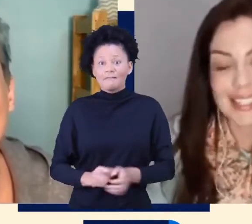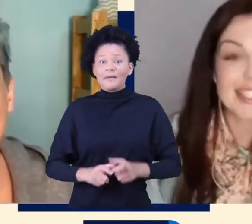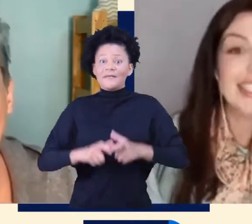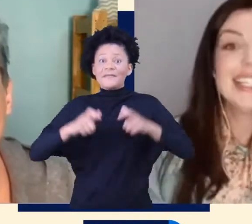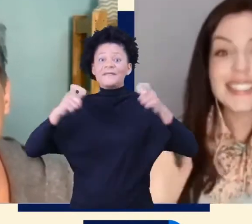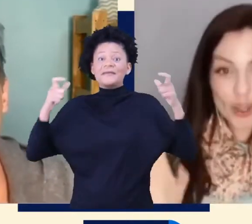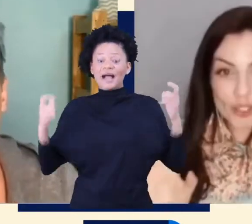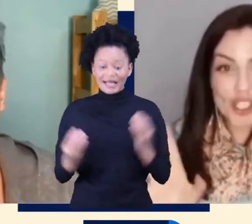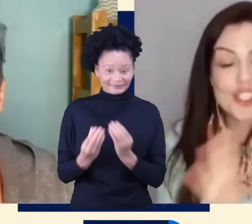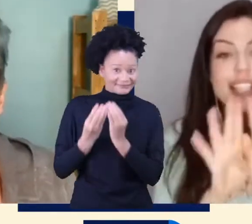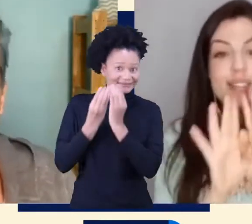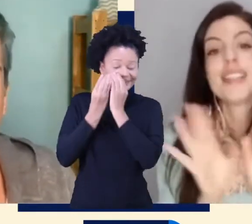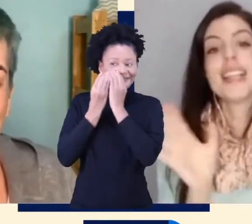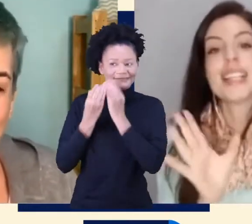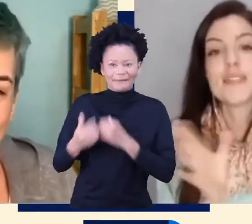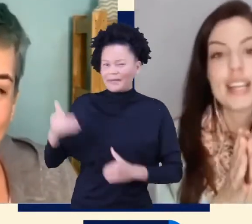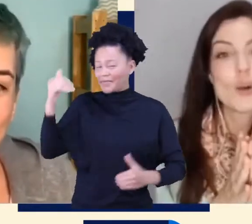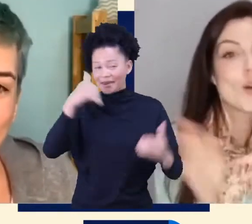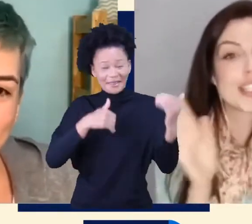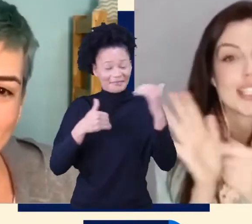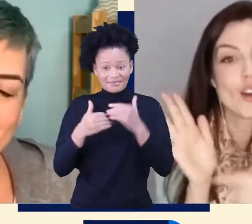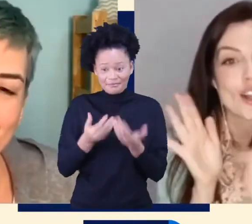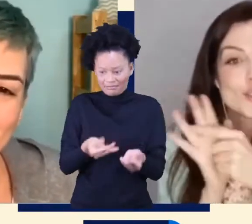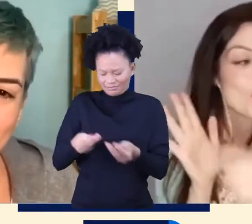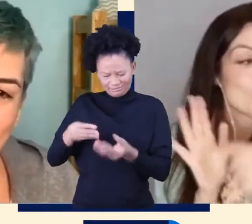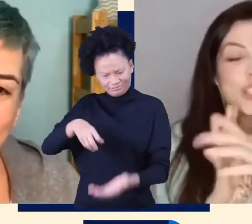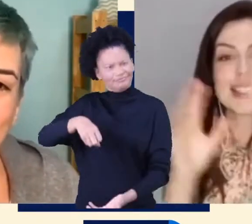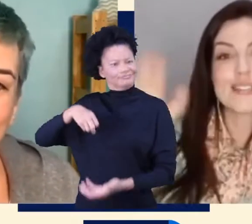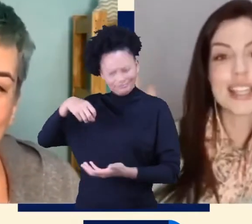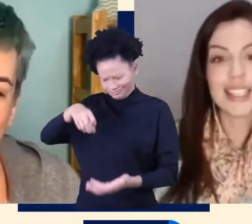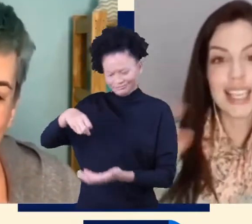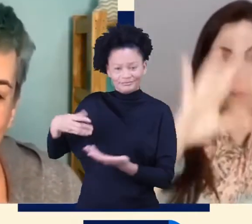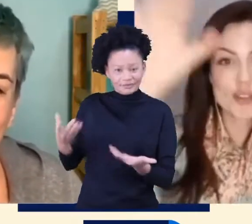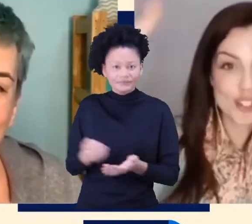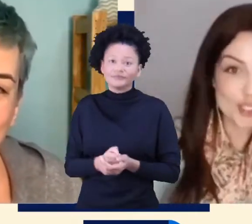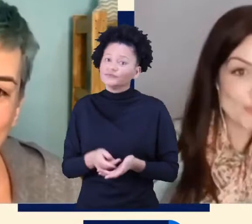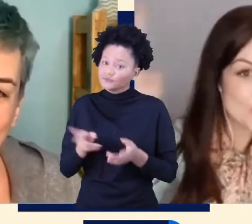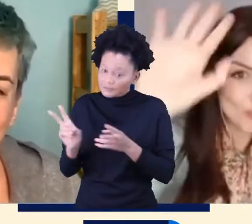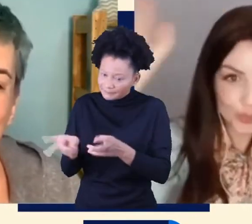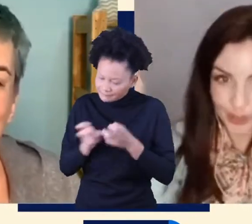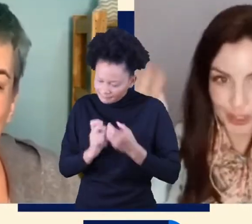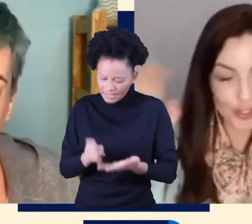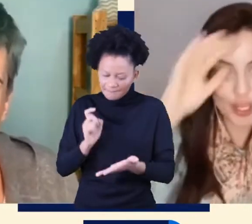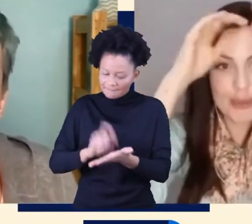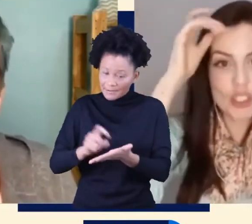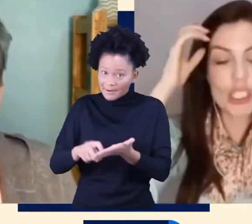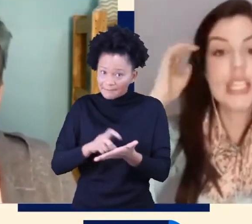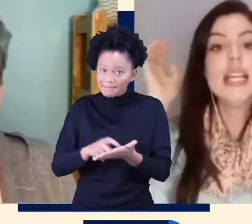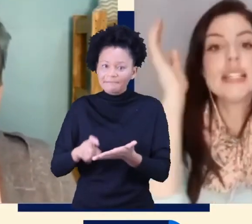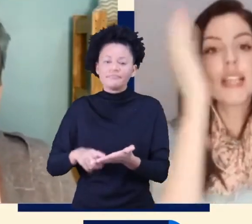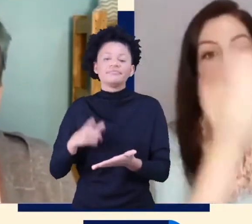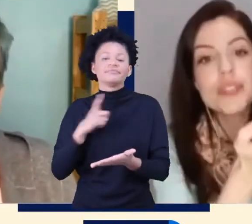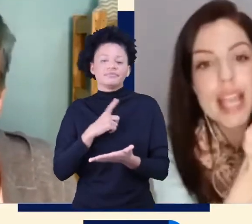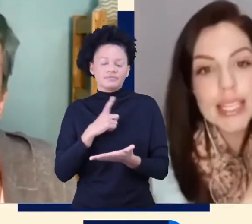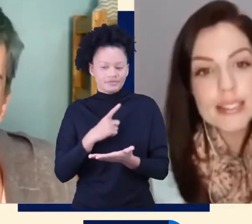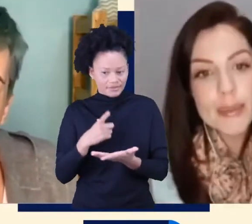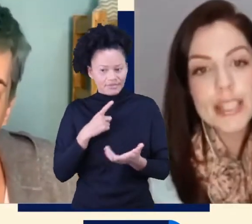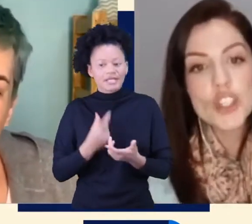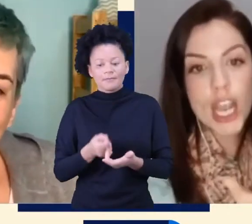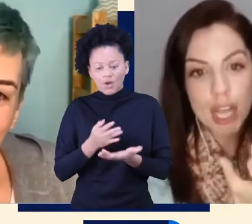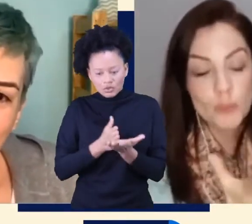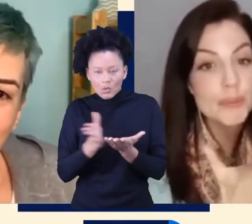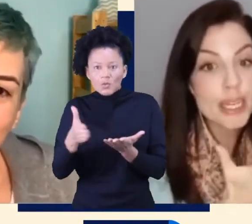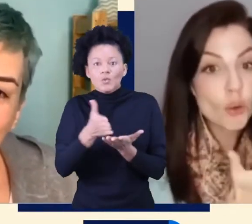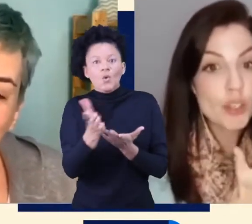em casa. Então, gente, é isso. Você tem que levar em conta que, olha, os botõezinhos ali levam a gente para um mundo que a gente nem imagina. Então, tem que